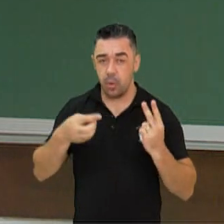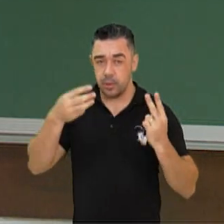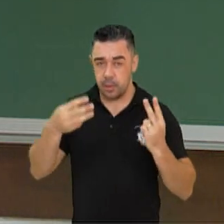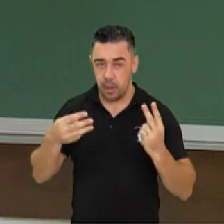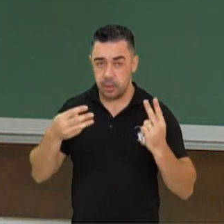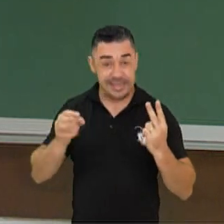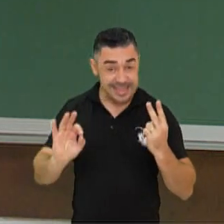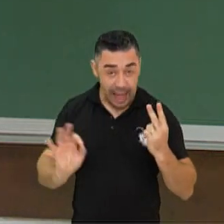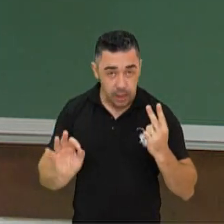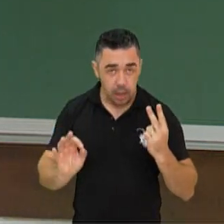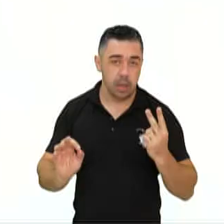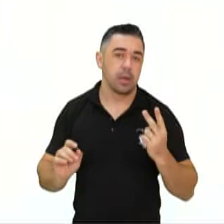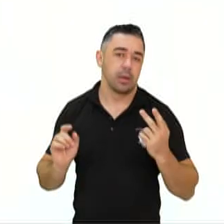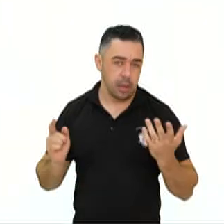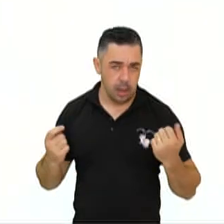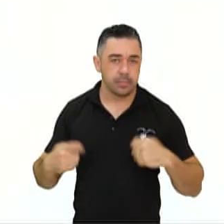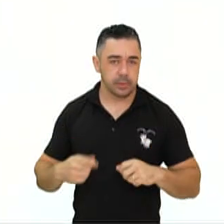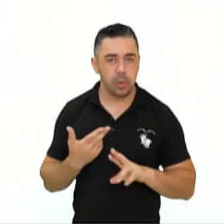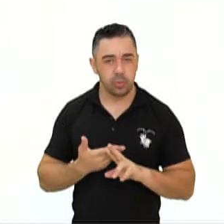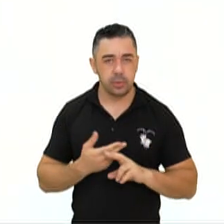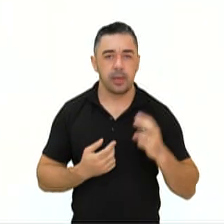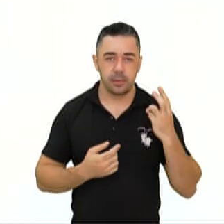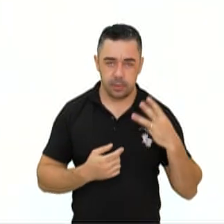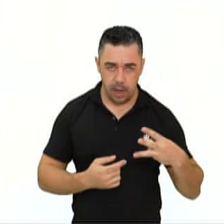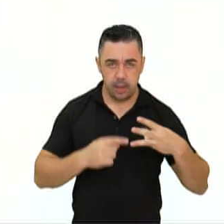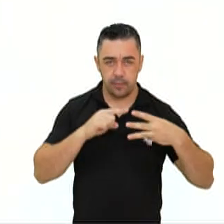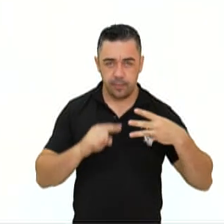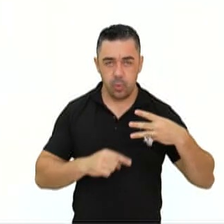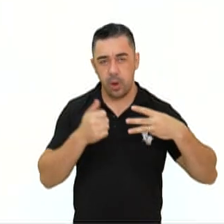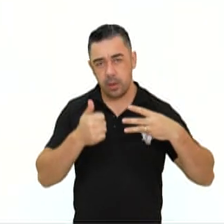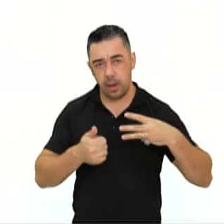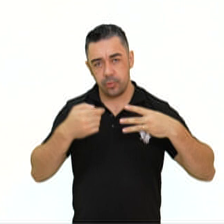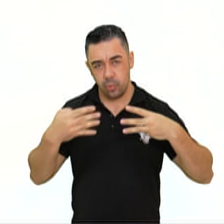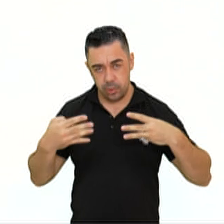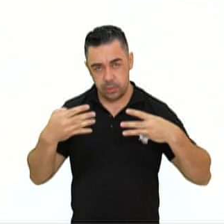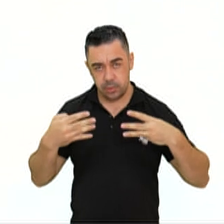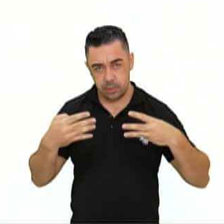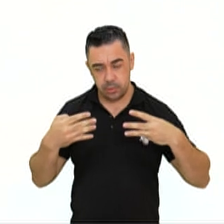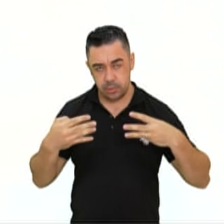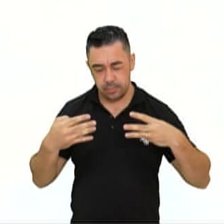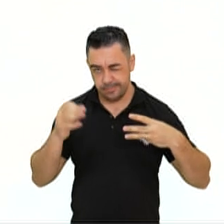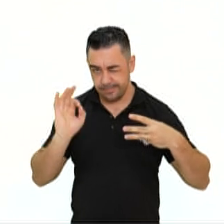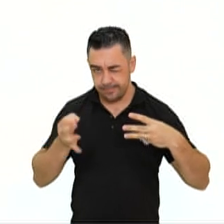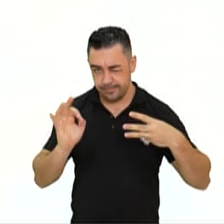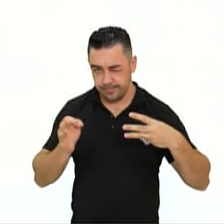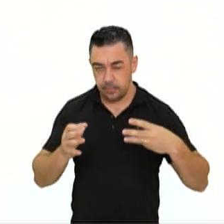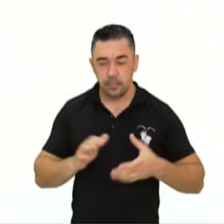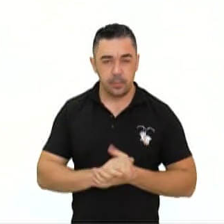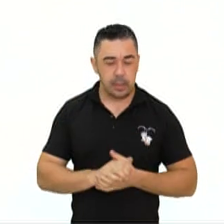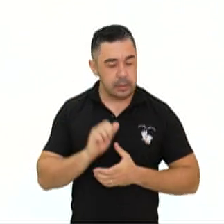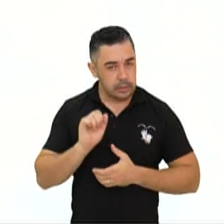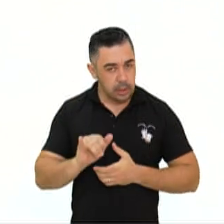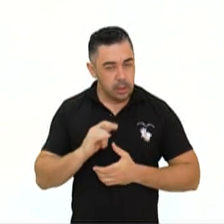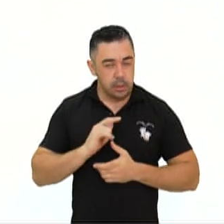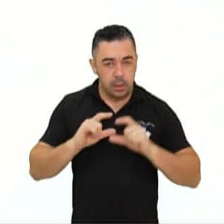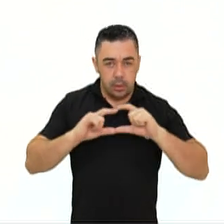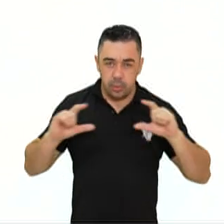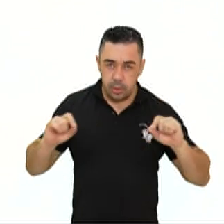isso não está no enunciado, você deve usar 3,14, tá? Então fiquem atentos se no enunciado estiver